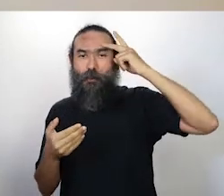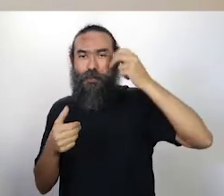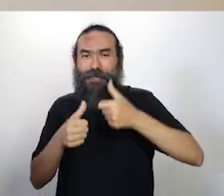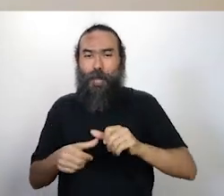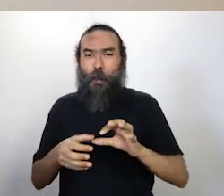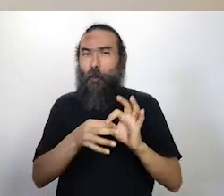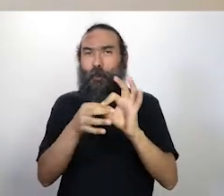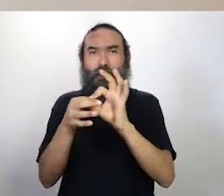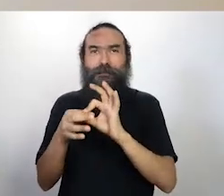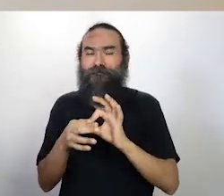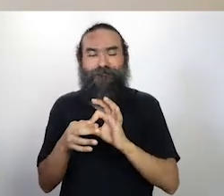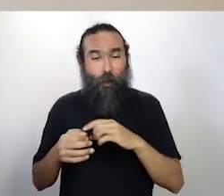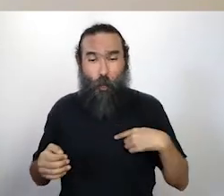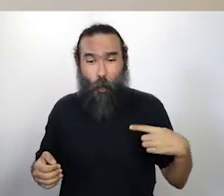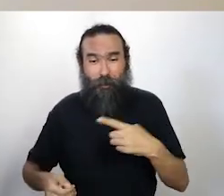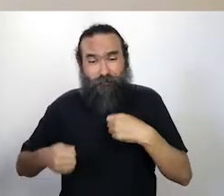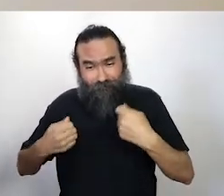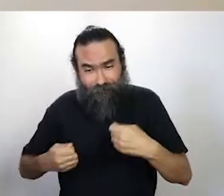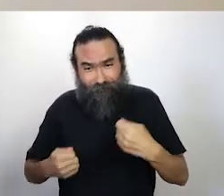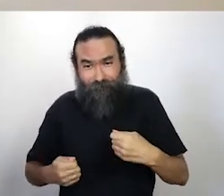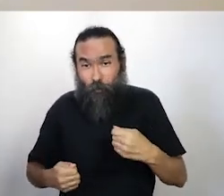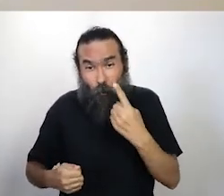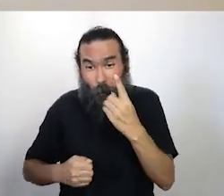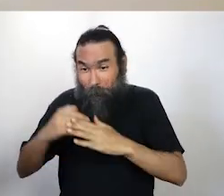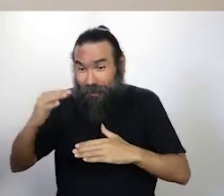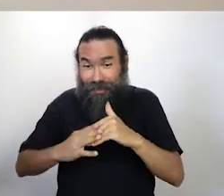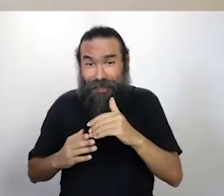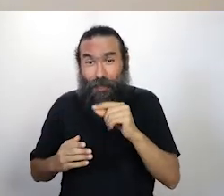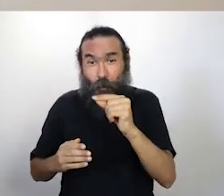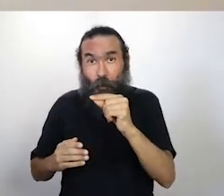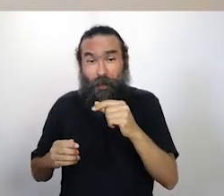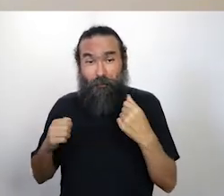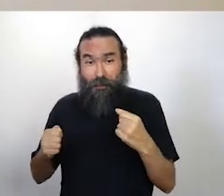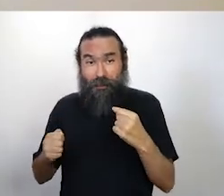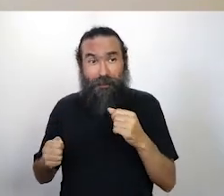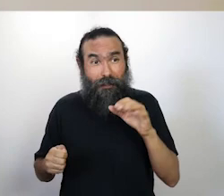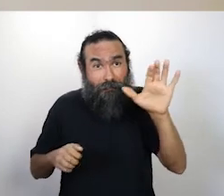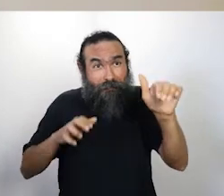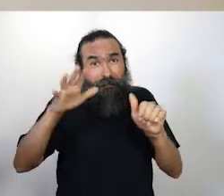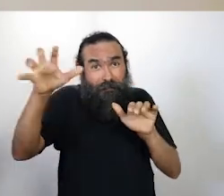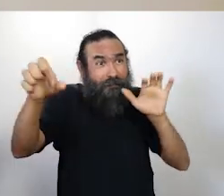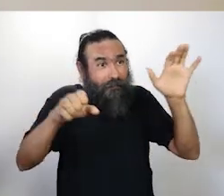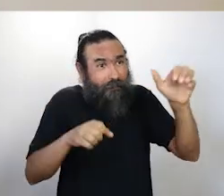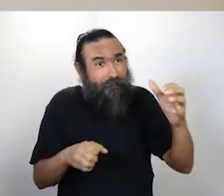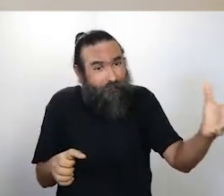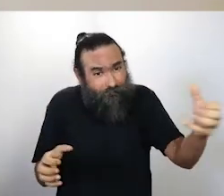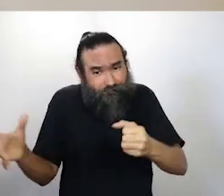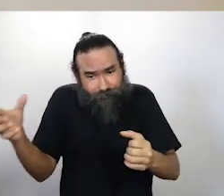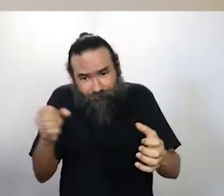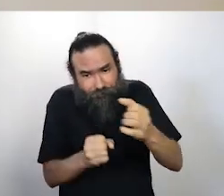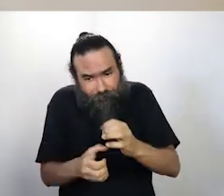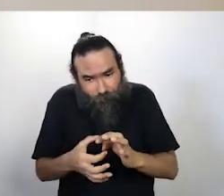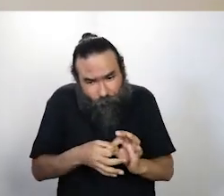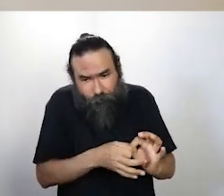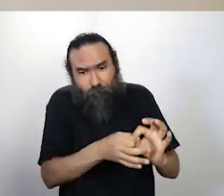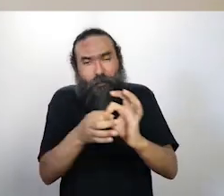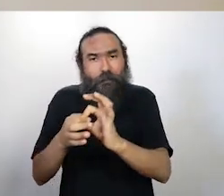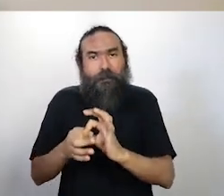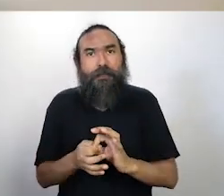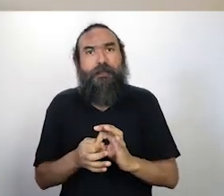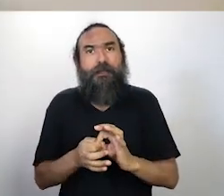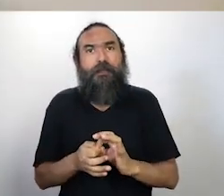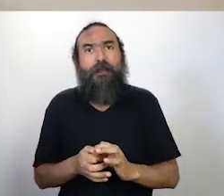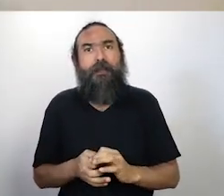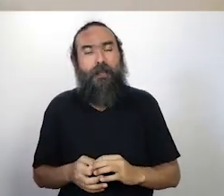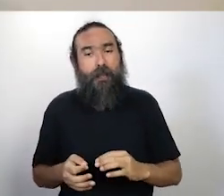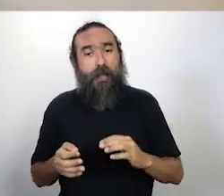gente precisa de um processo de envolvimento. A gente tem precisado de um processo de envolvimento,